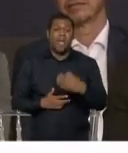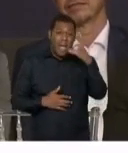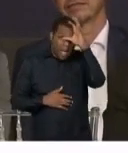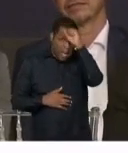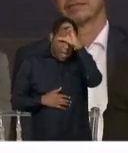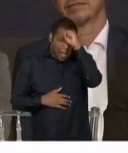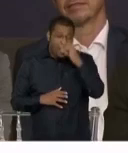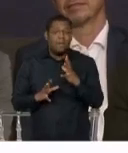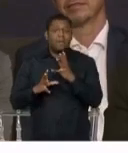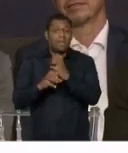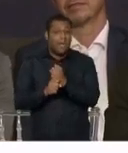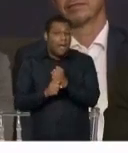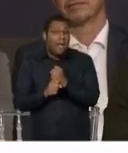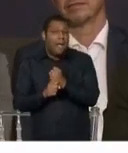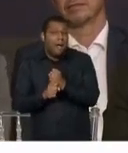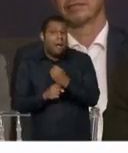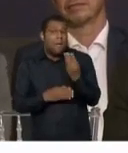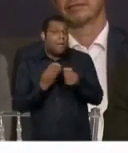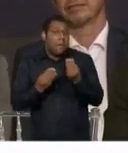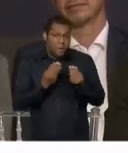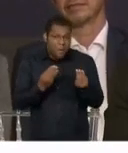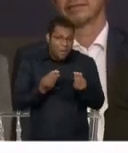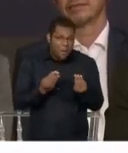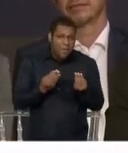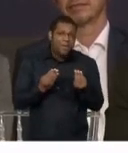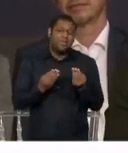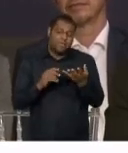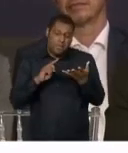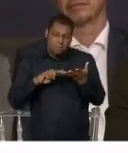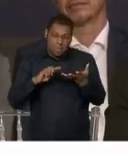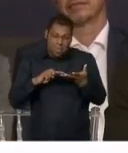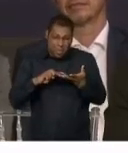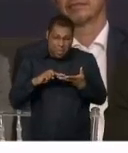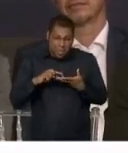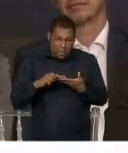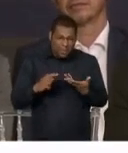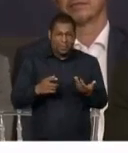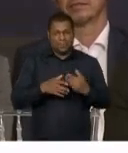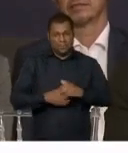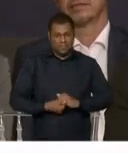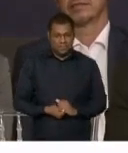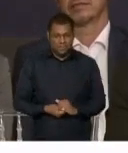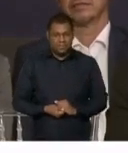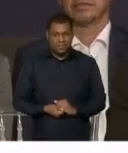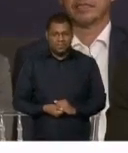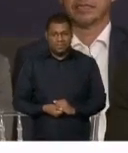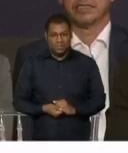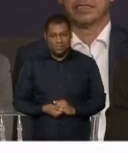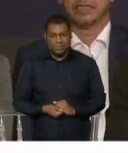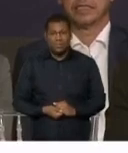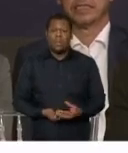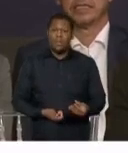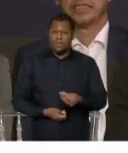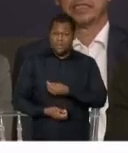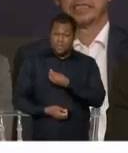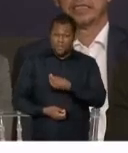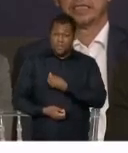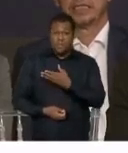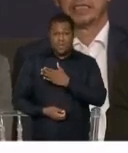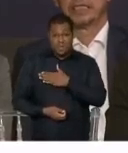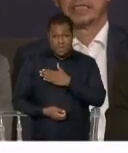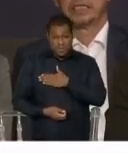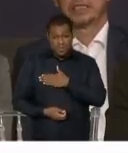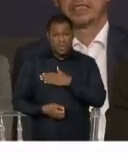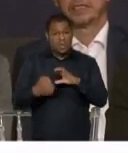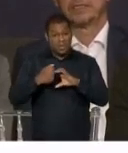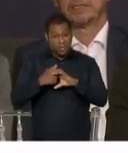desses pequenos passos. E uma etapa muito importante na minha vida e na vida dos demais colegas que hoje ingressam